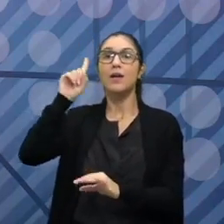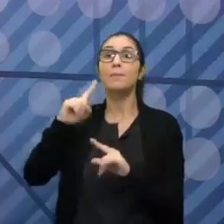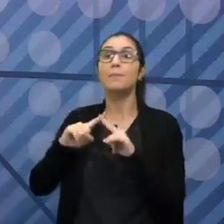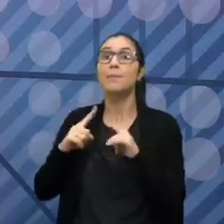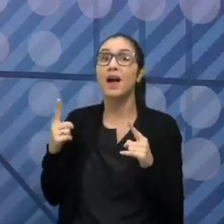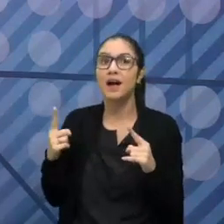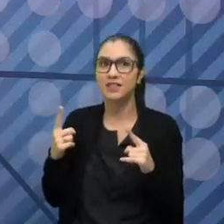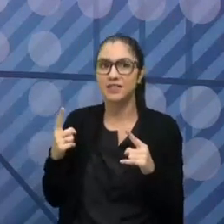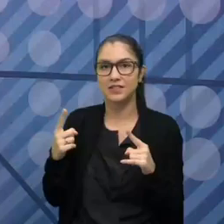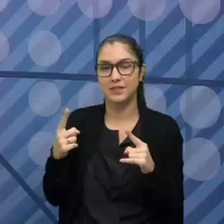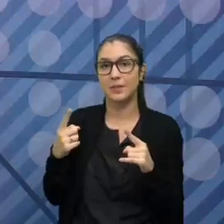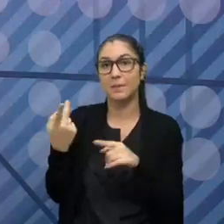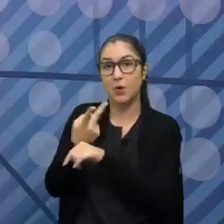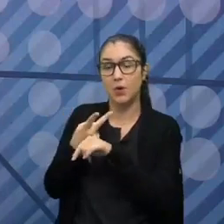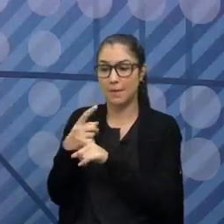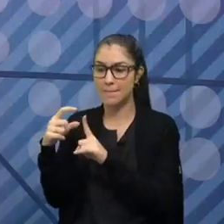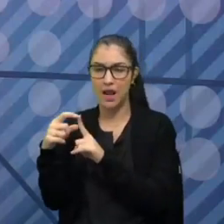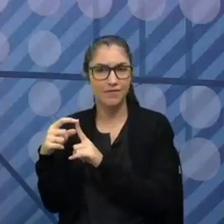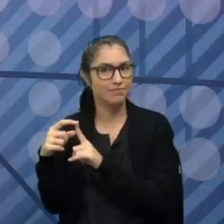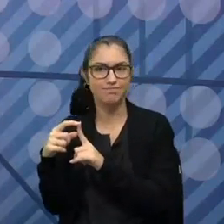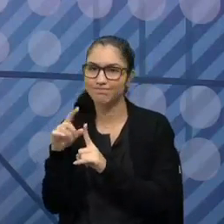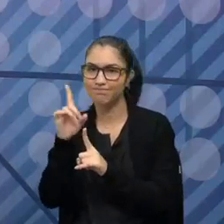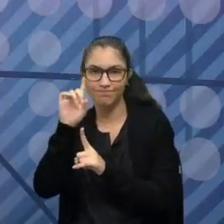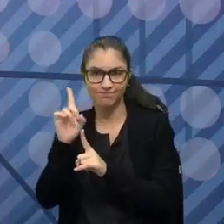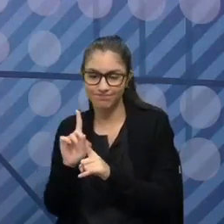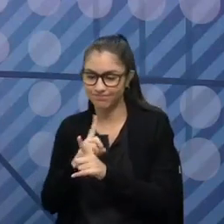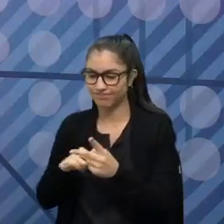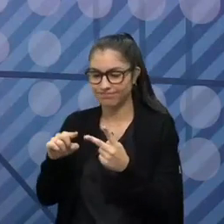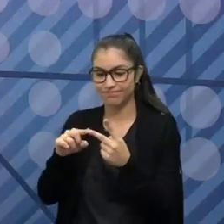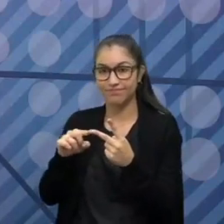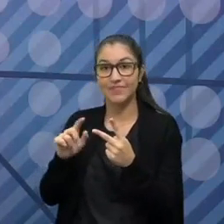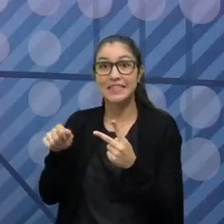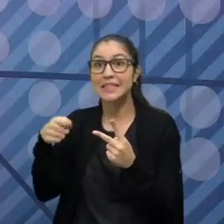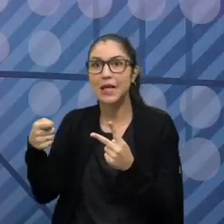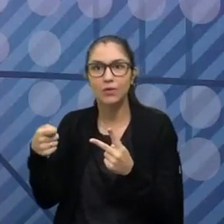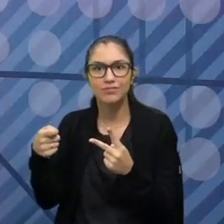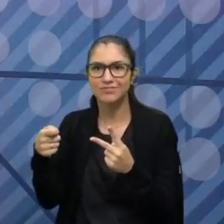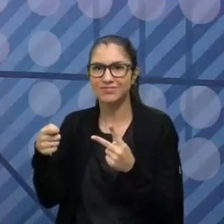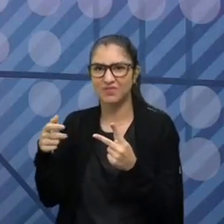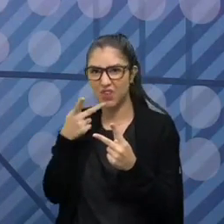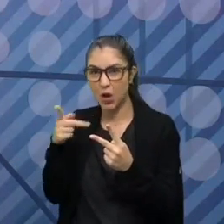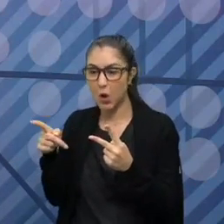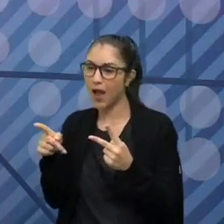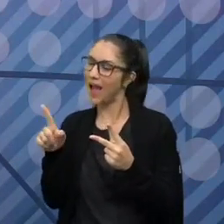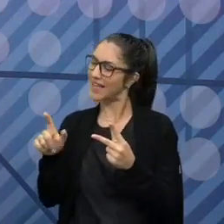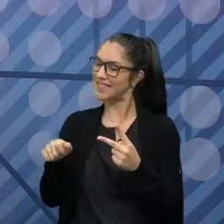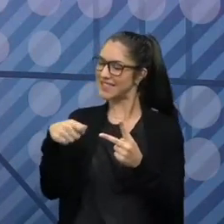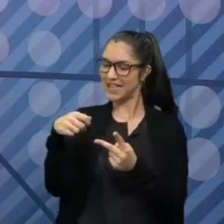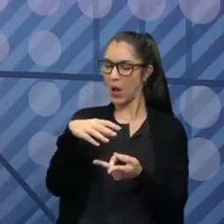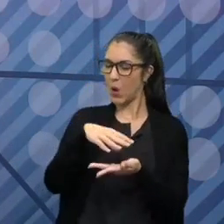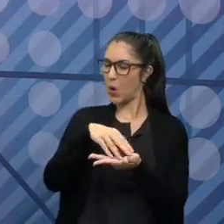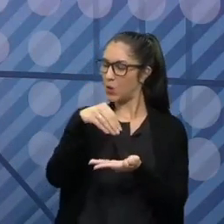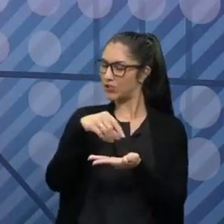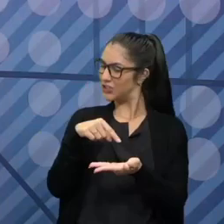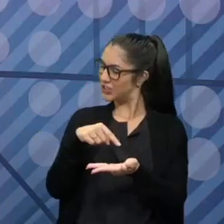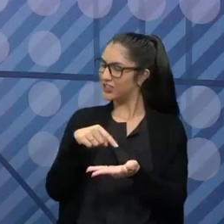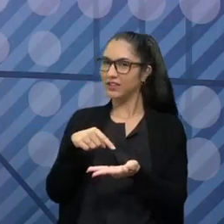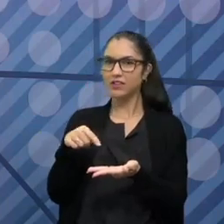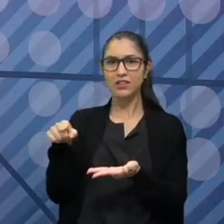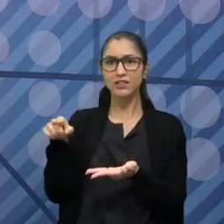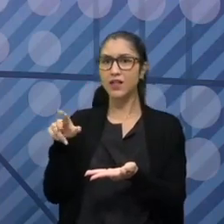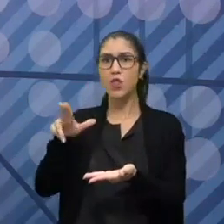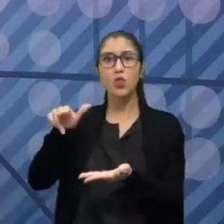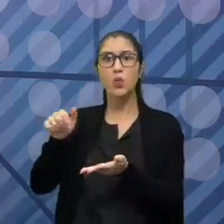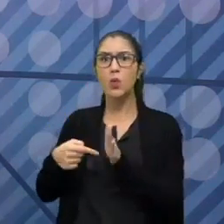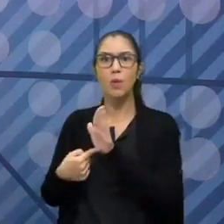trabalhei, busquei pela palavra, não sabia. Pelo sinal, ninguém falou para ele que o sinal de coxinha é aquele formato da coxinha,